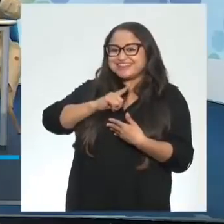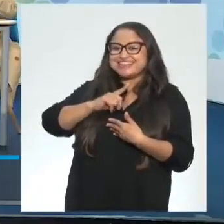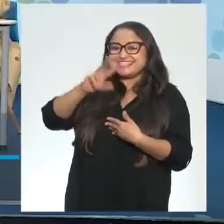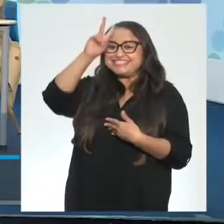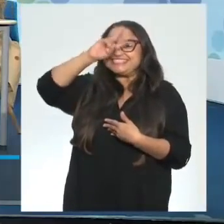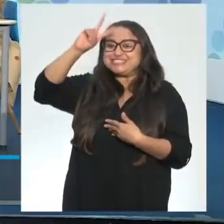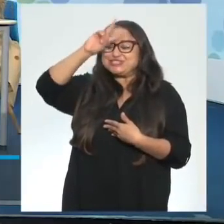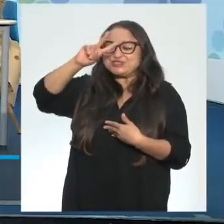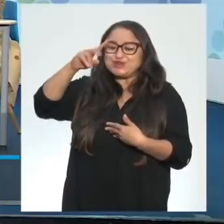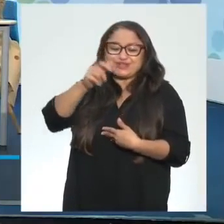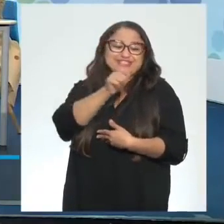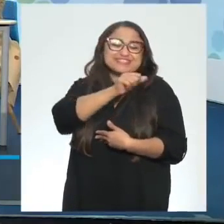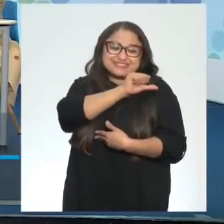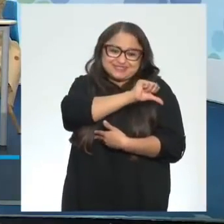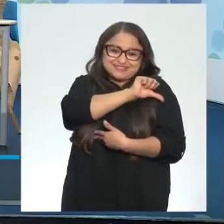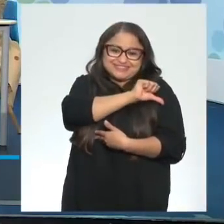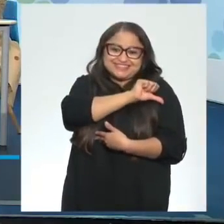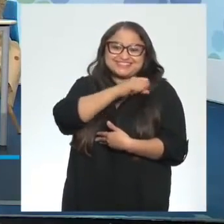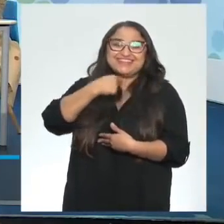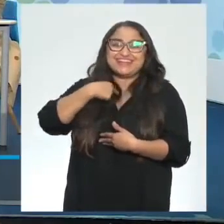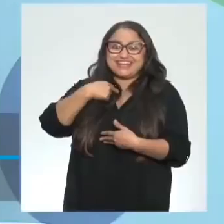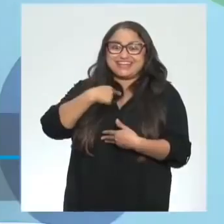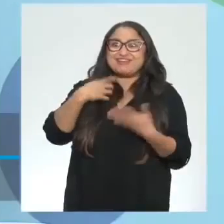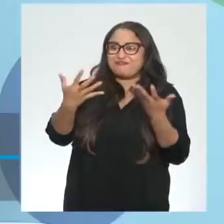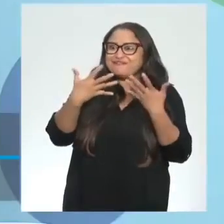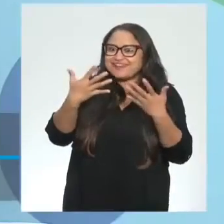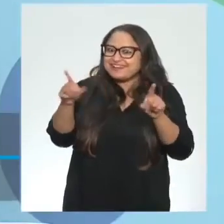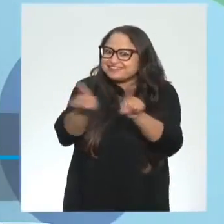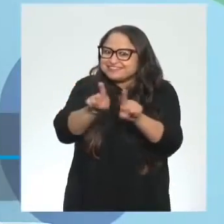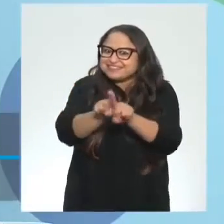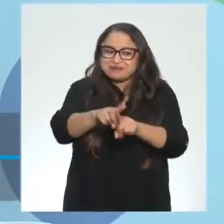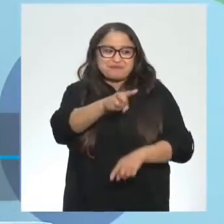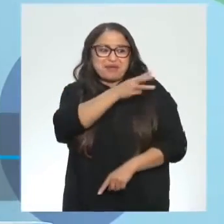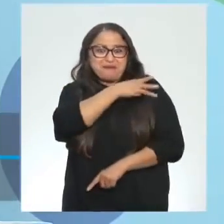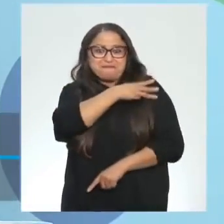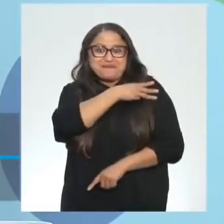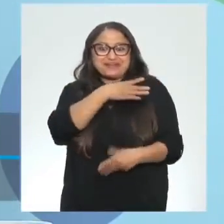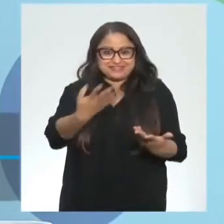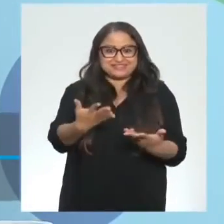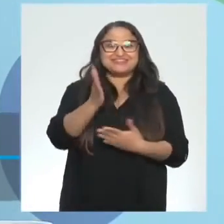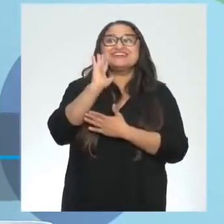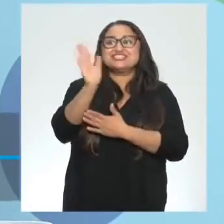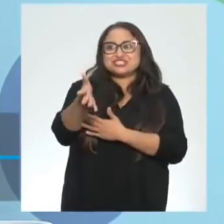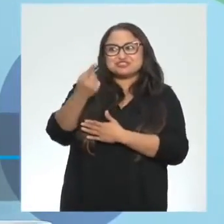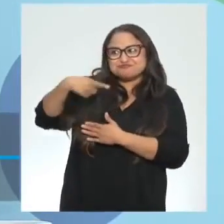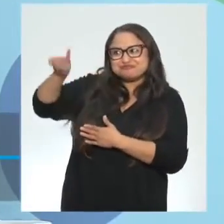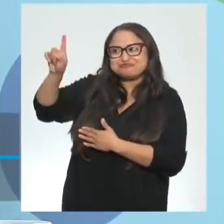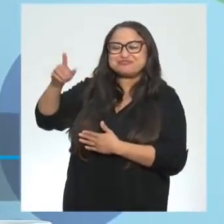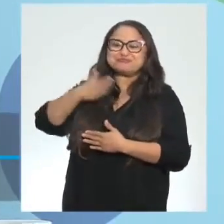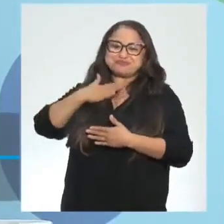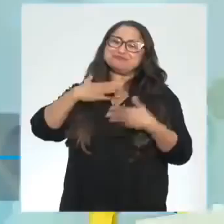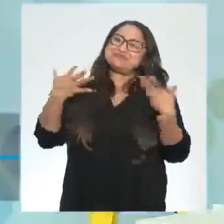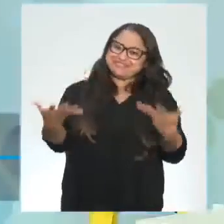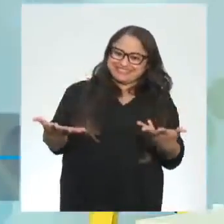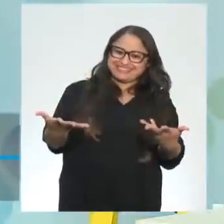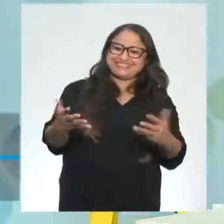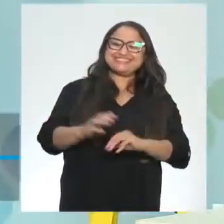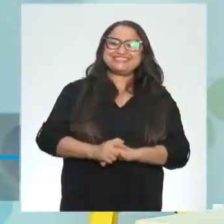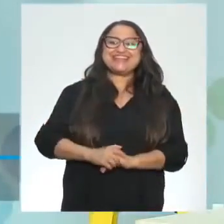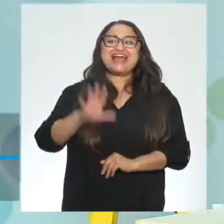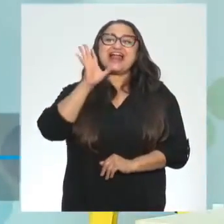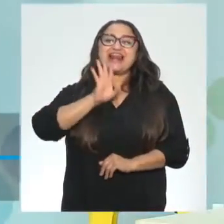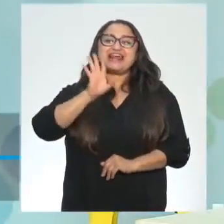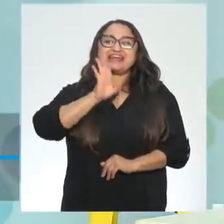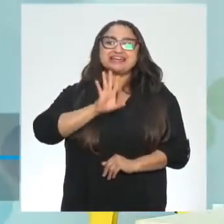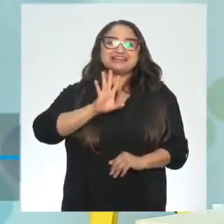história do fundamental, não é verdade? Já, eu estou levando para o médio também. Eu já levei esse bordão para mim, pro. Olha que legal.